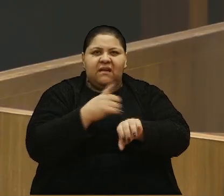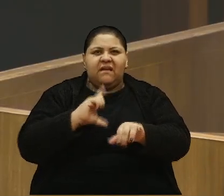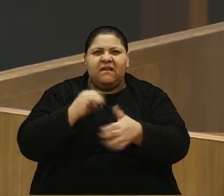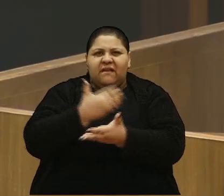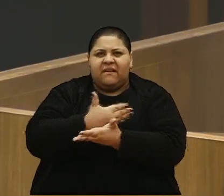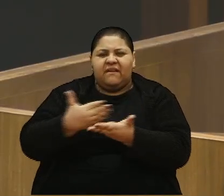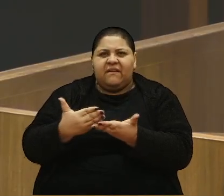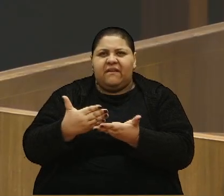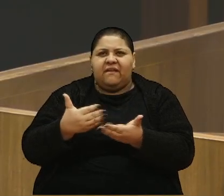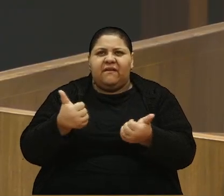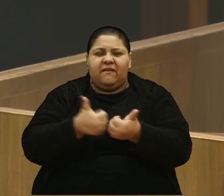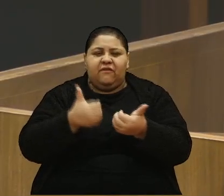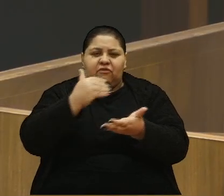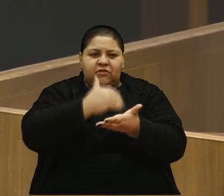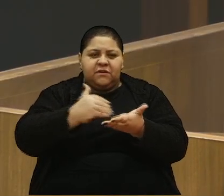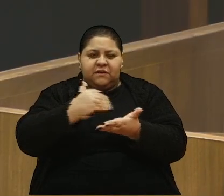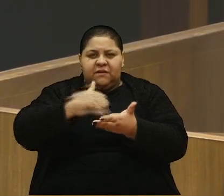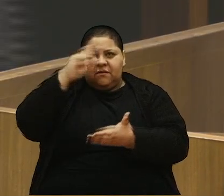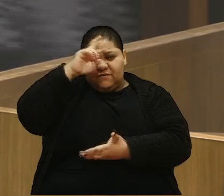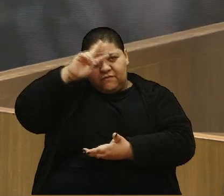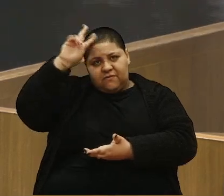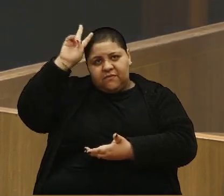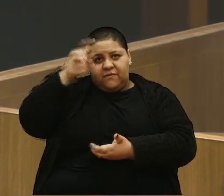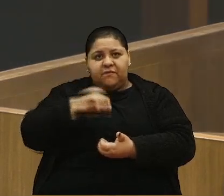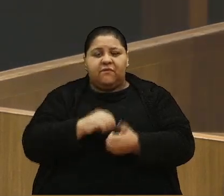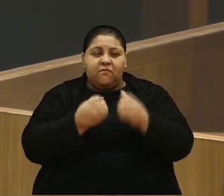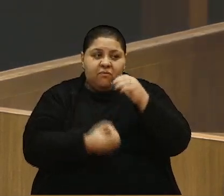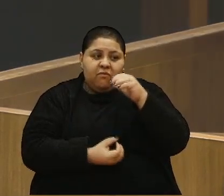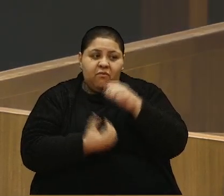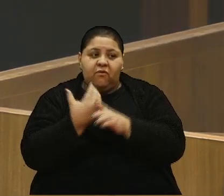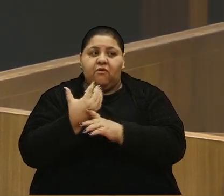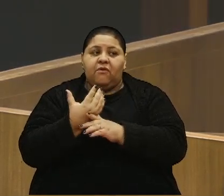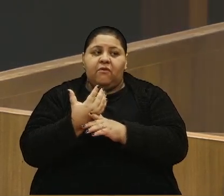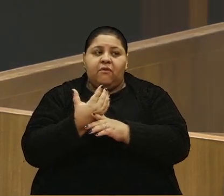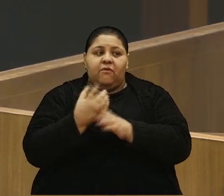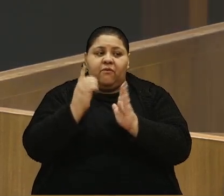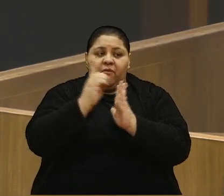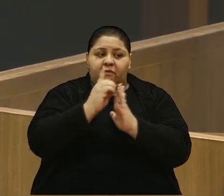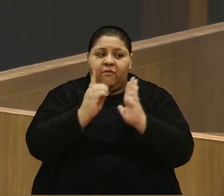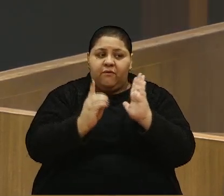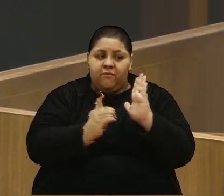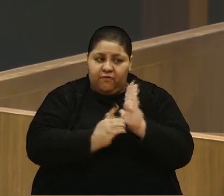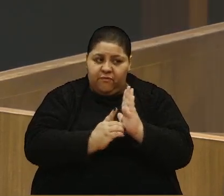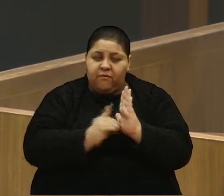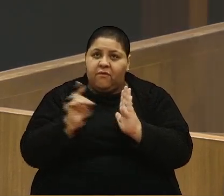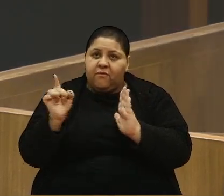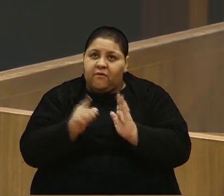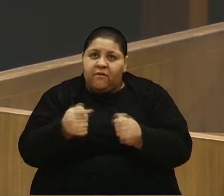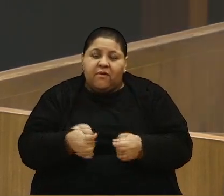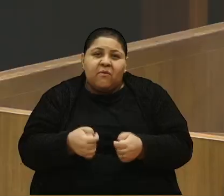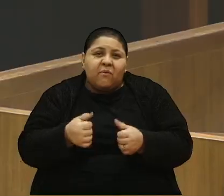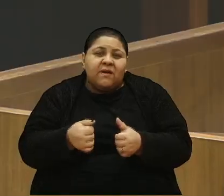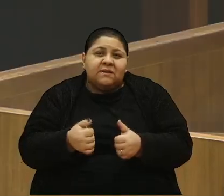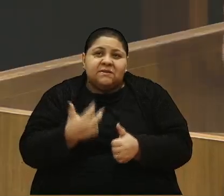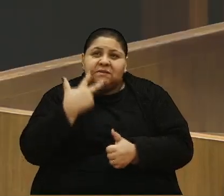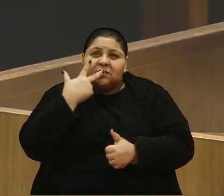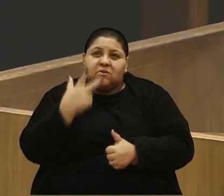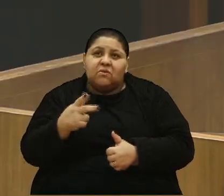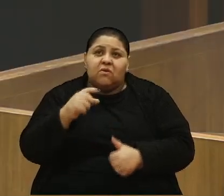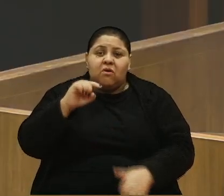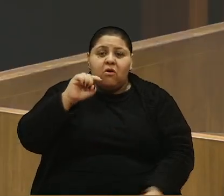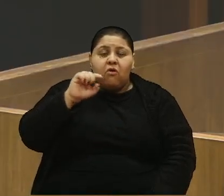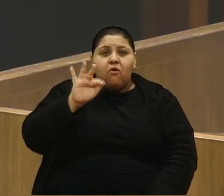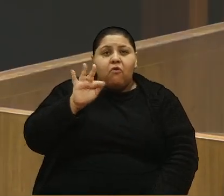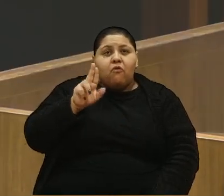lá com o secretário Edson da Rosa, criou um decreto que é similar ao FUNCAP, de